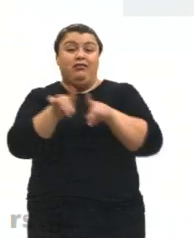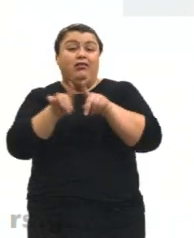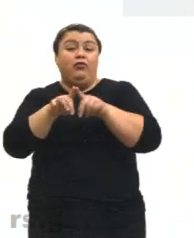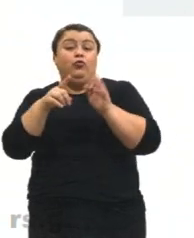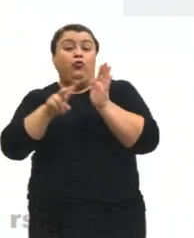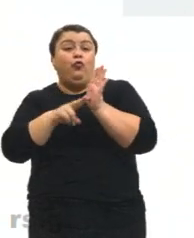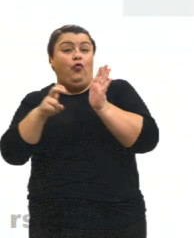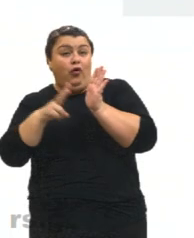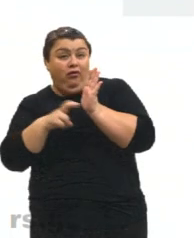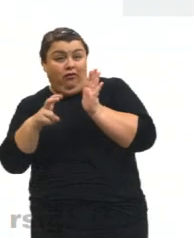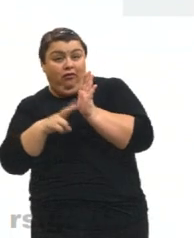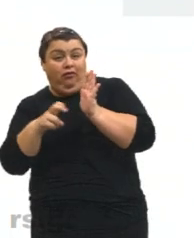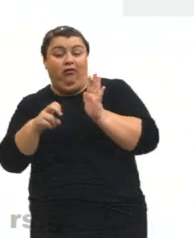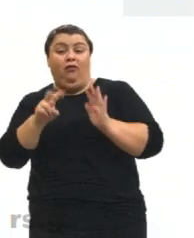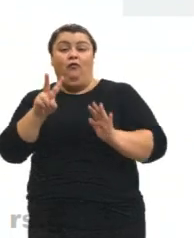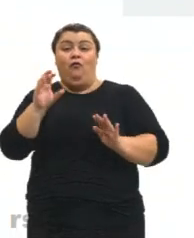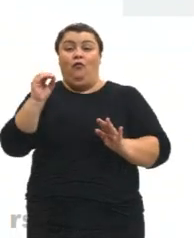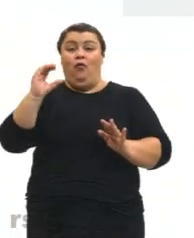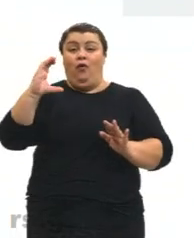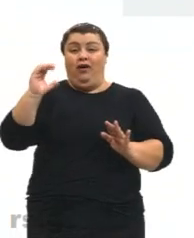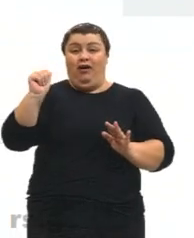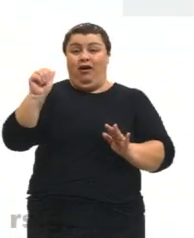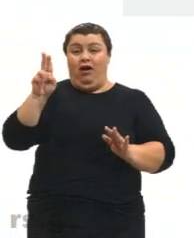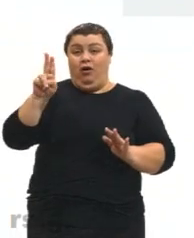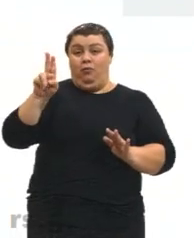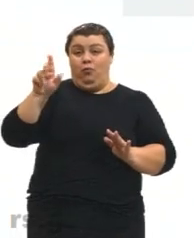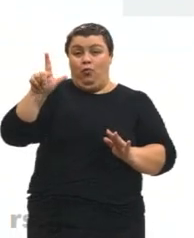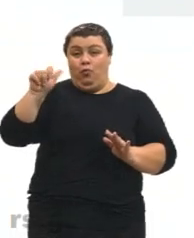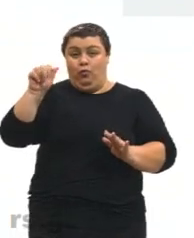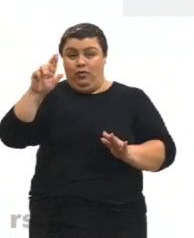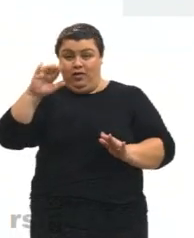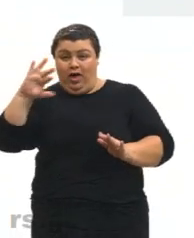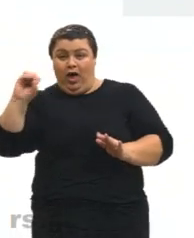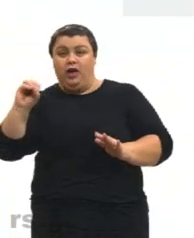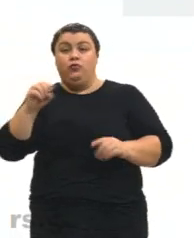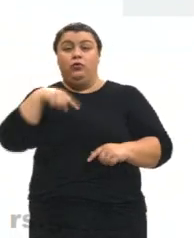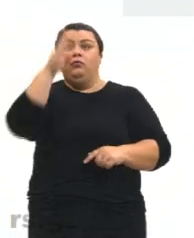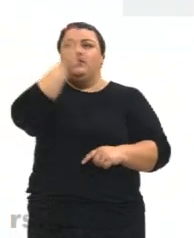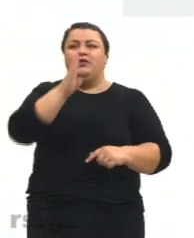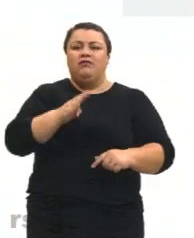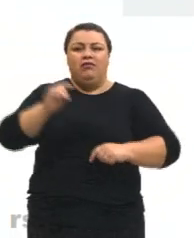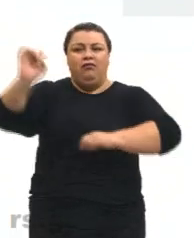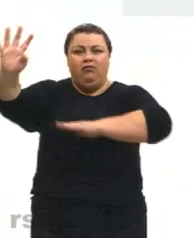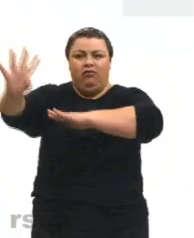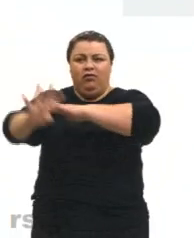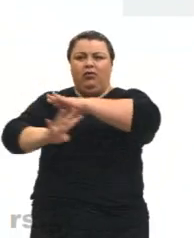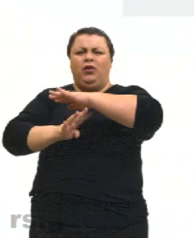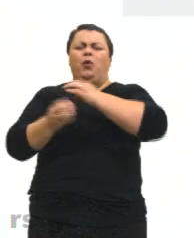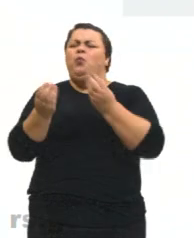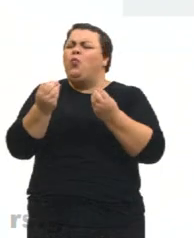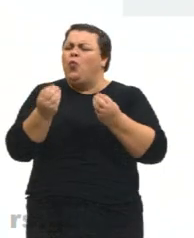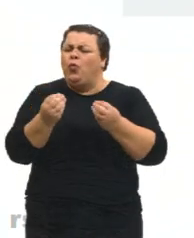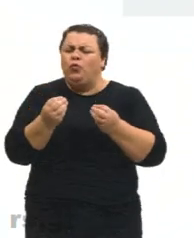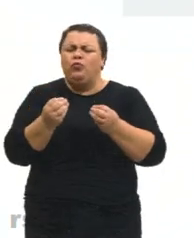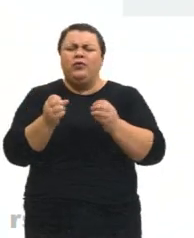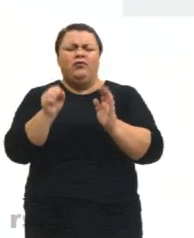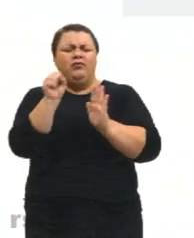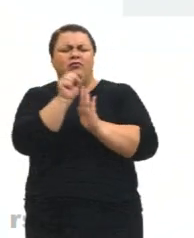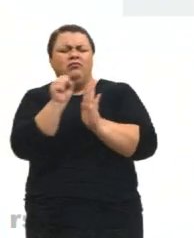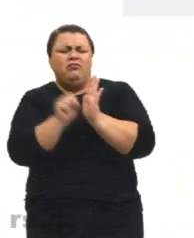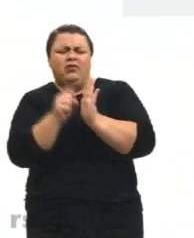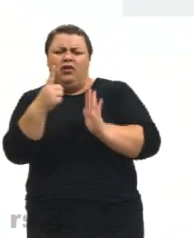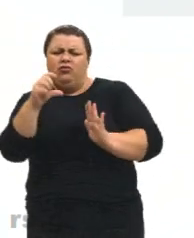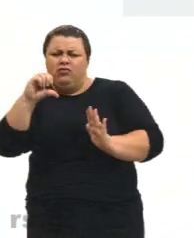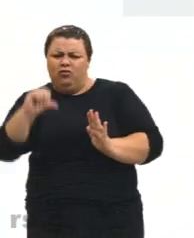e o Brasil ele recebe muitos migrantes historicamente Né desde o século 19 e 20 possa receber